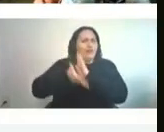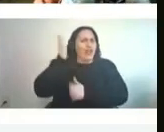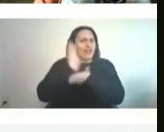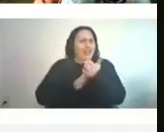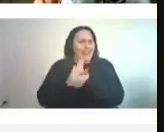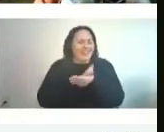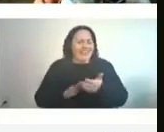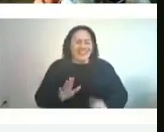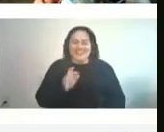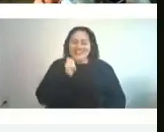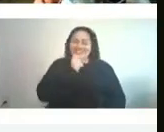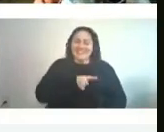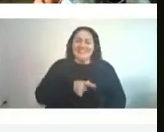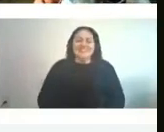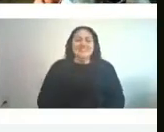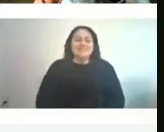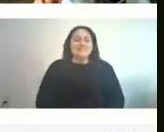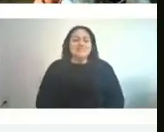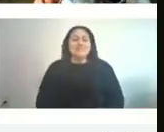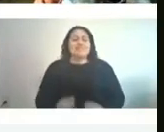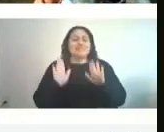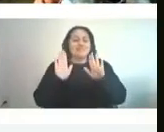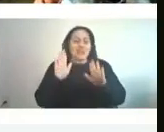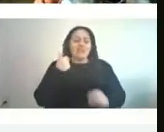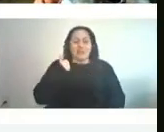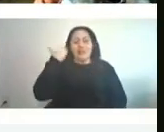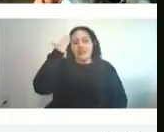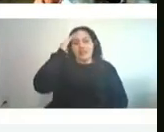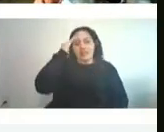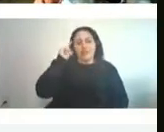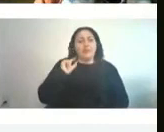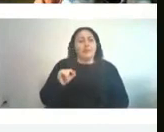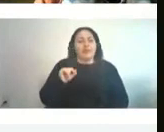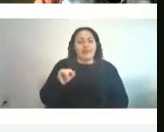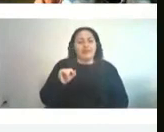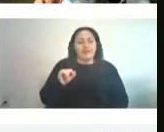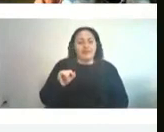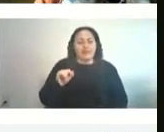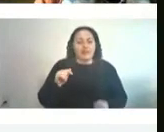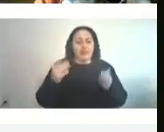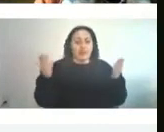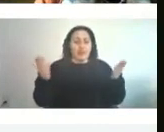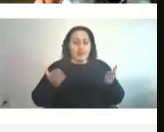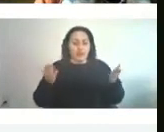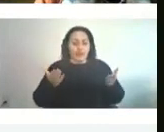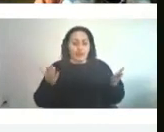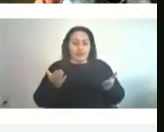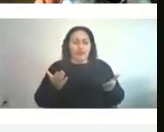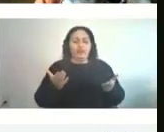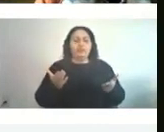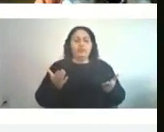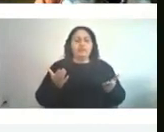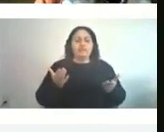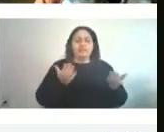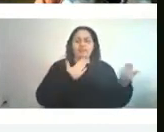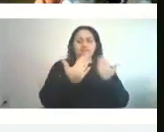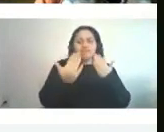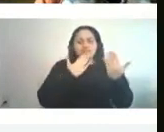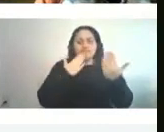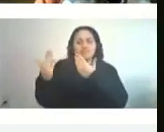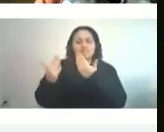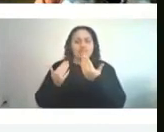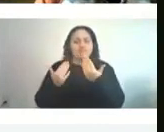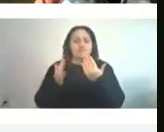Bom, mas também entendo, por exemplo, que hoje a gente faz uma conversa, um diálogo com